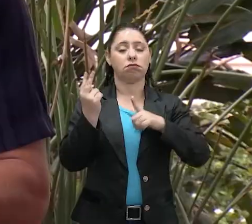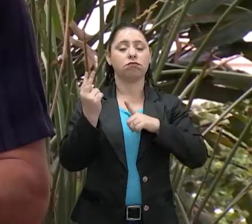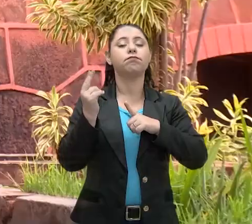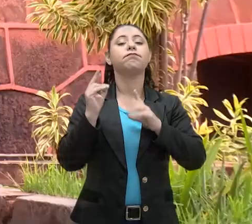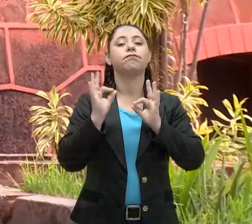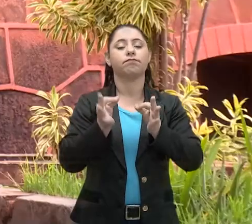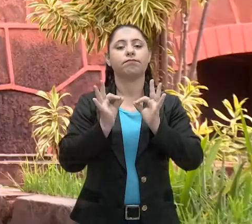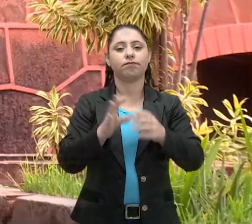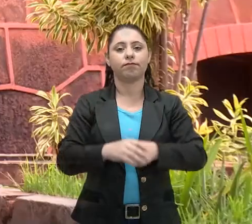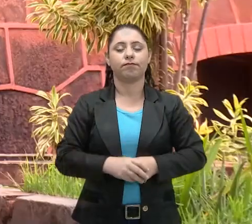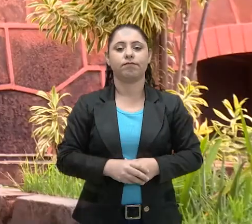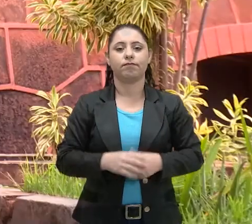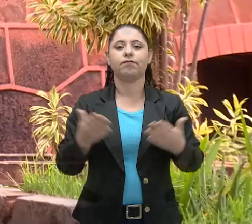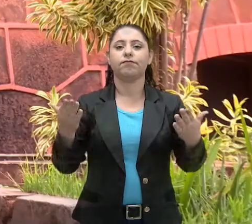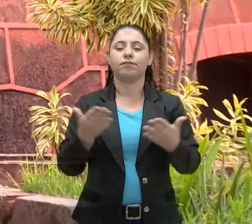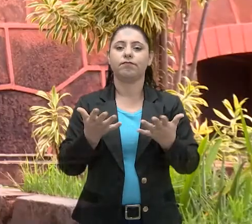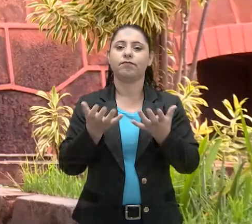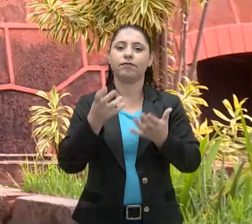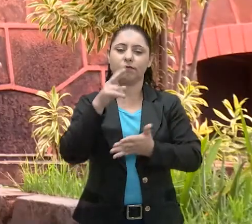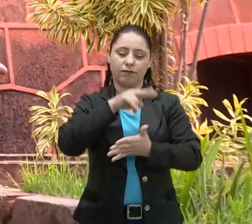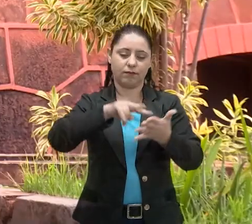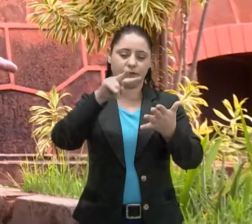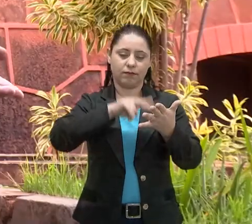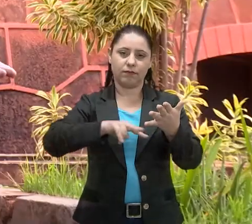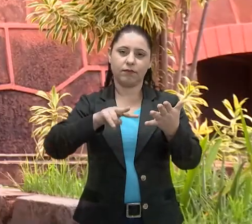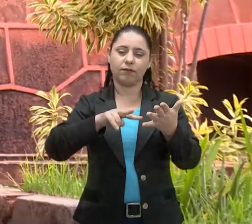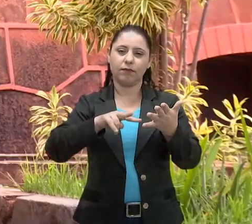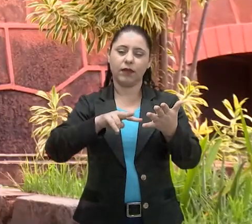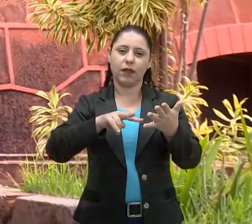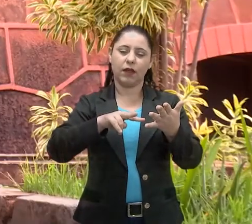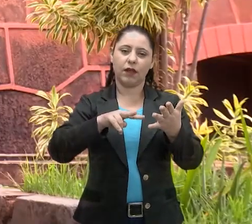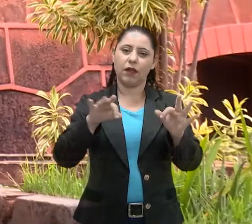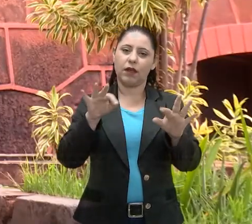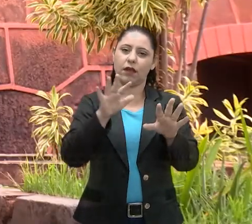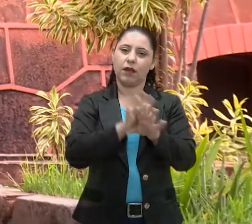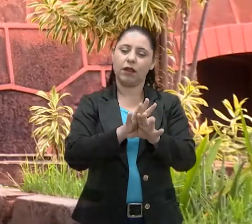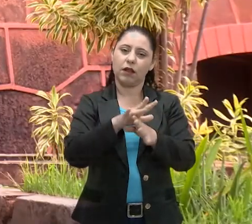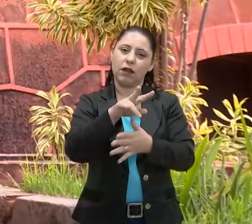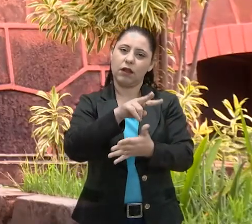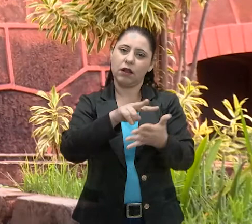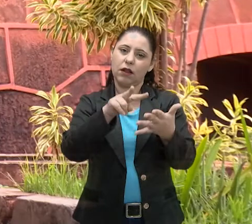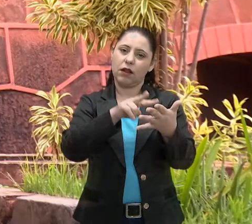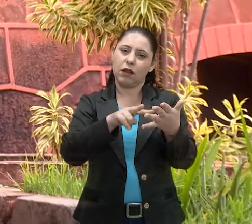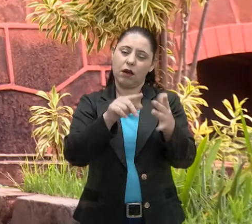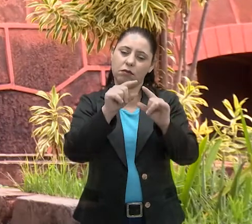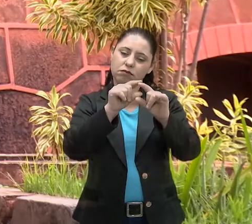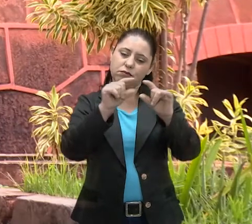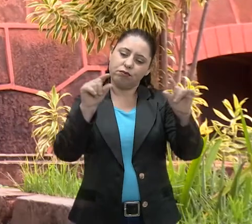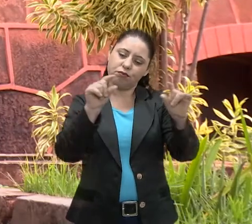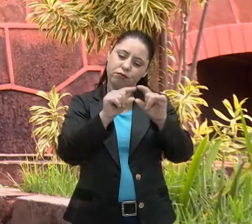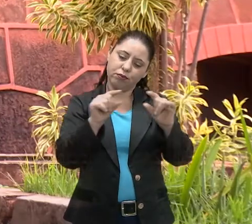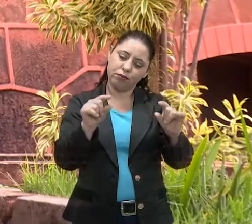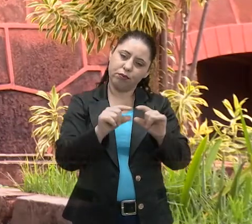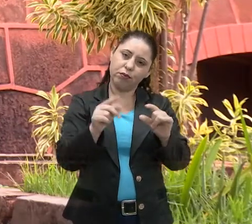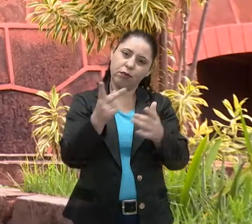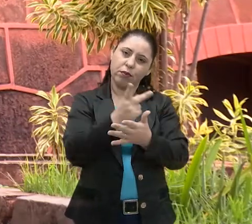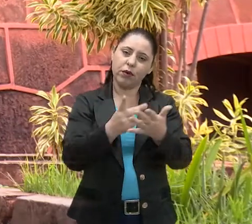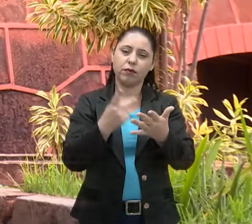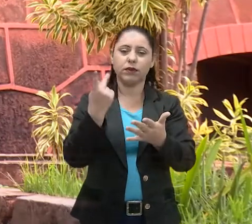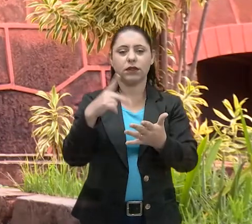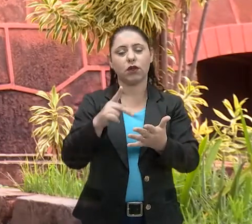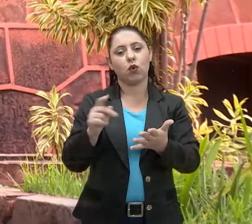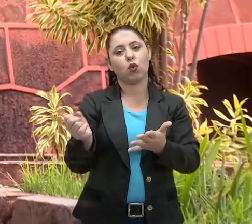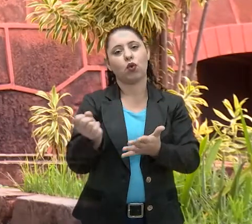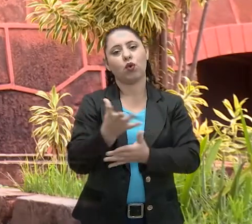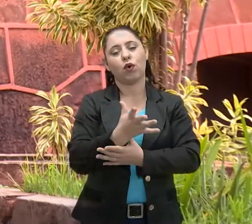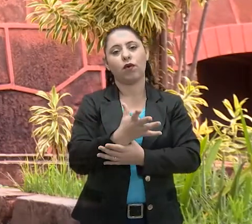também. Com certeza. E agora, então, eu queria que você lesse, para finalizar, né, a nossa entrevista, queria que você lesse um trecho, um poema, né,